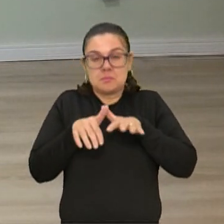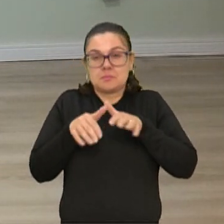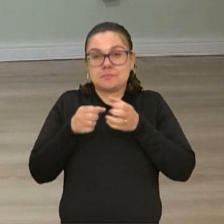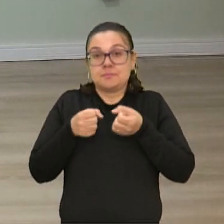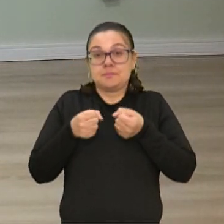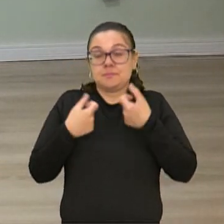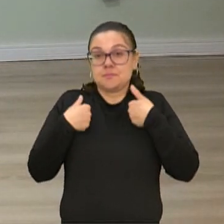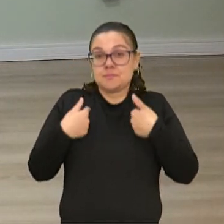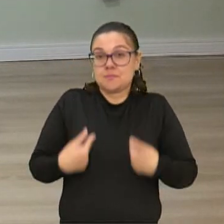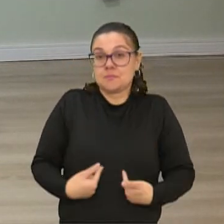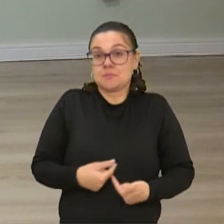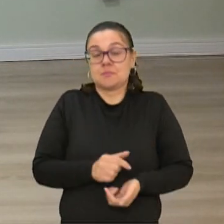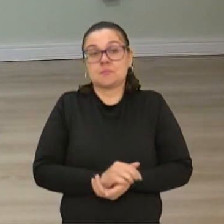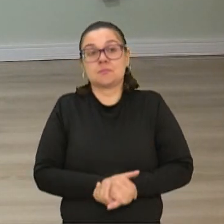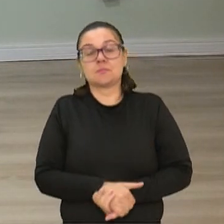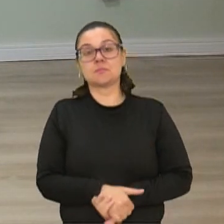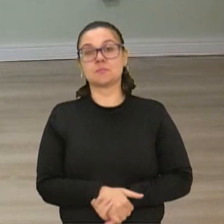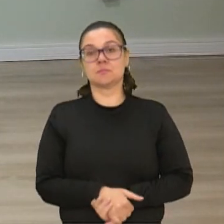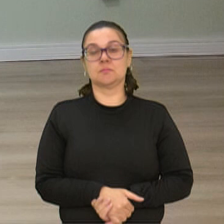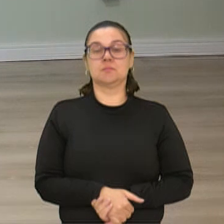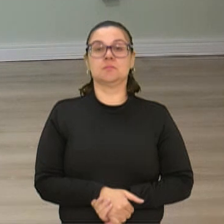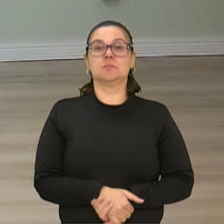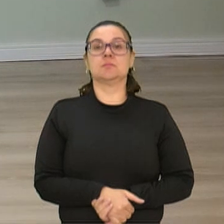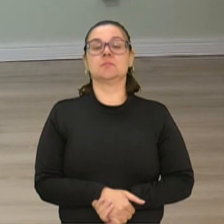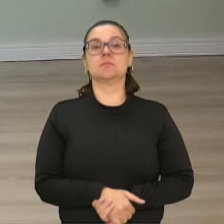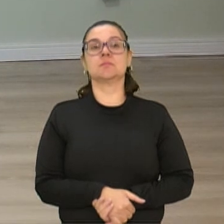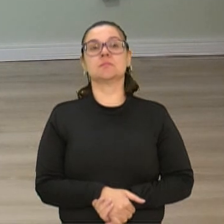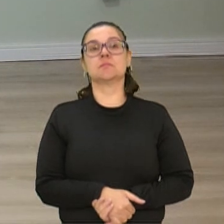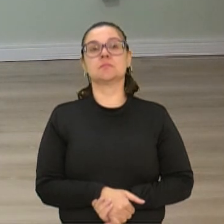corpo nele.